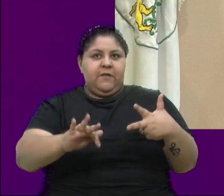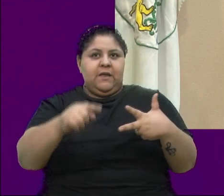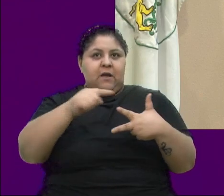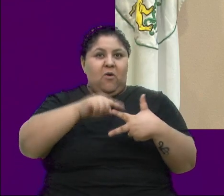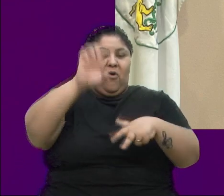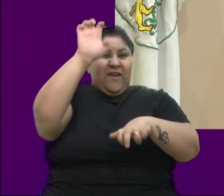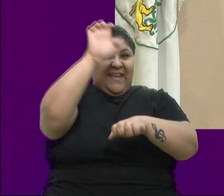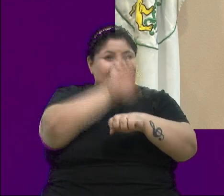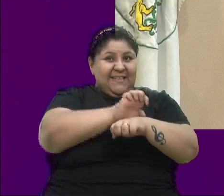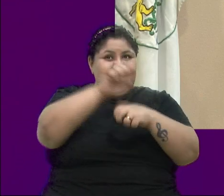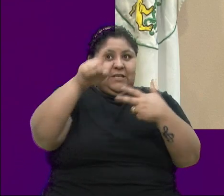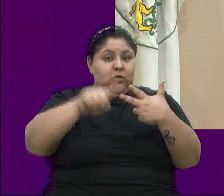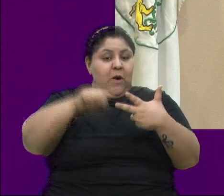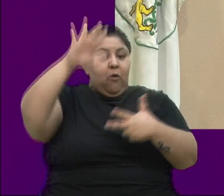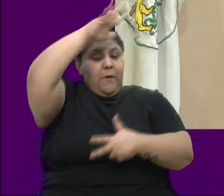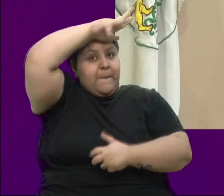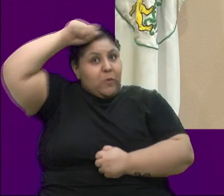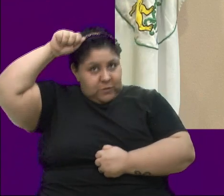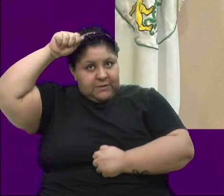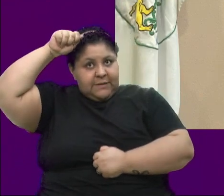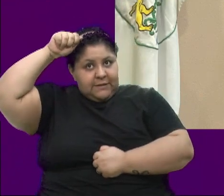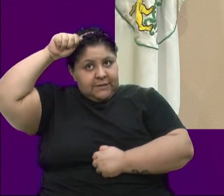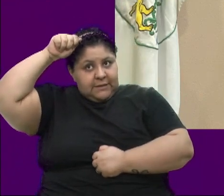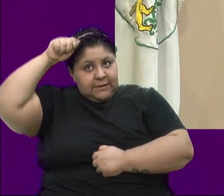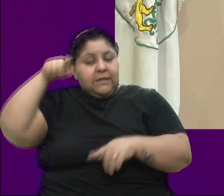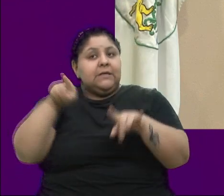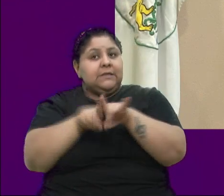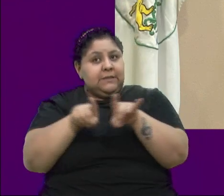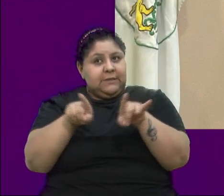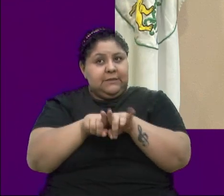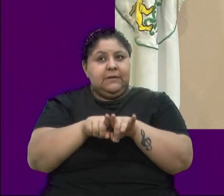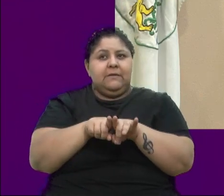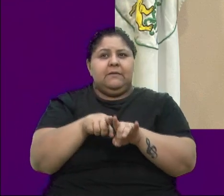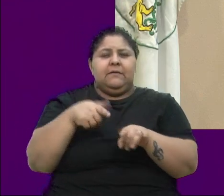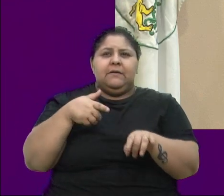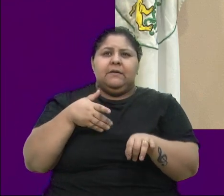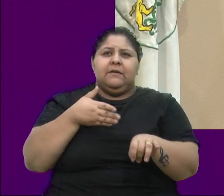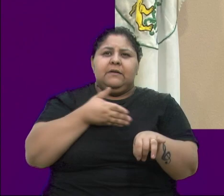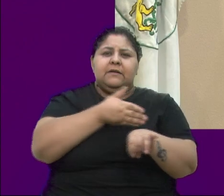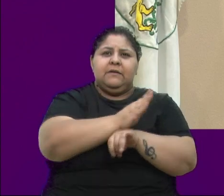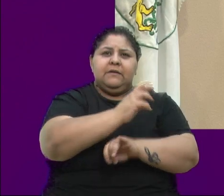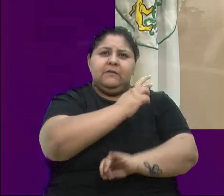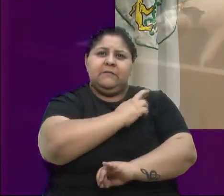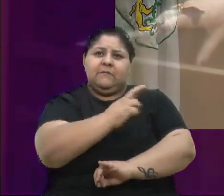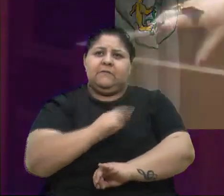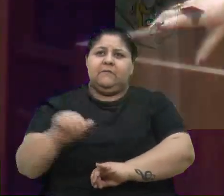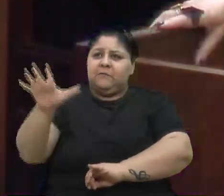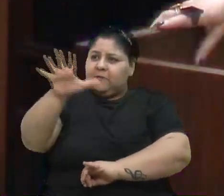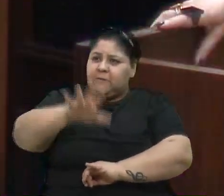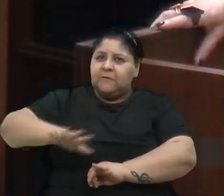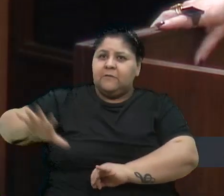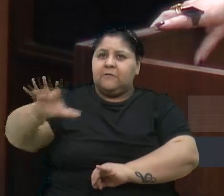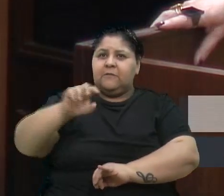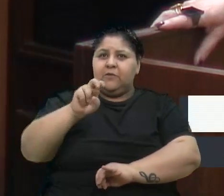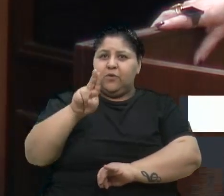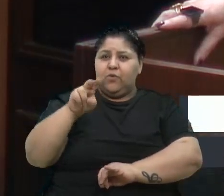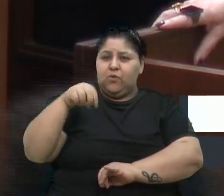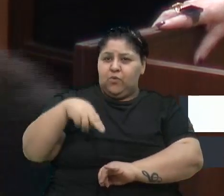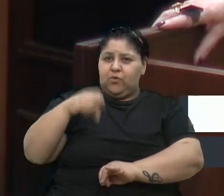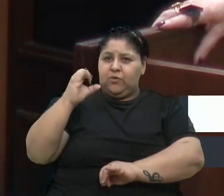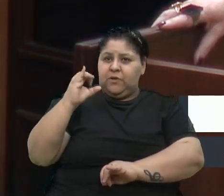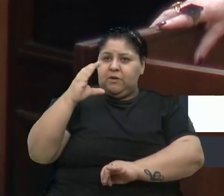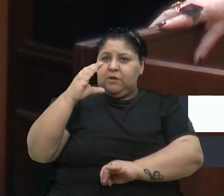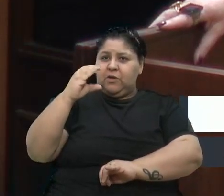municipal. Nós também tivemos a participação do representante nacional da Unicopas, que